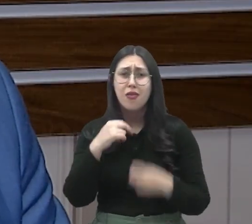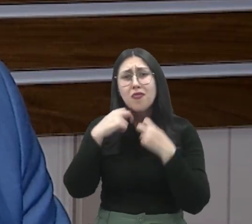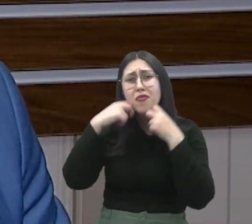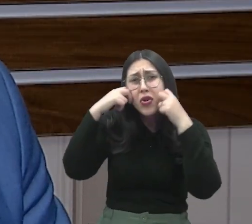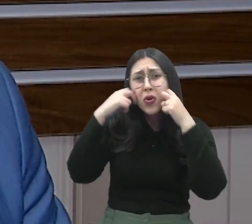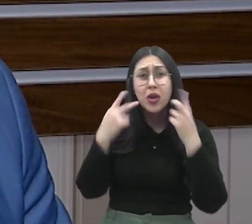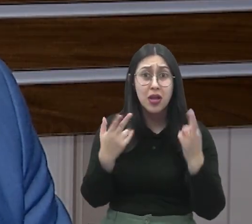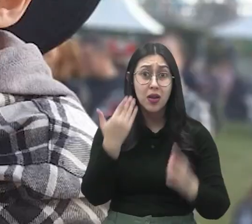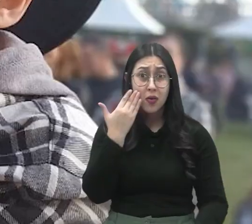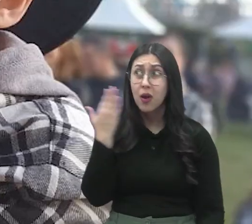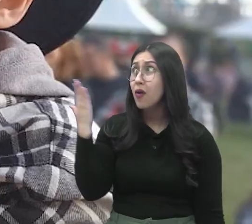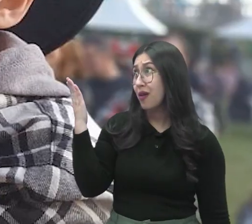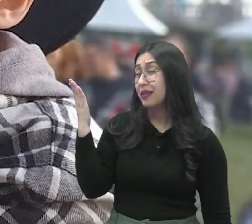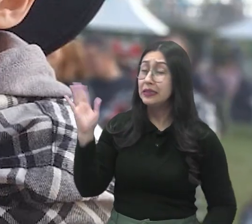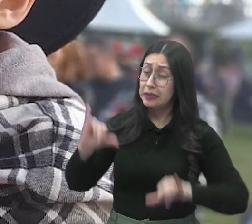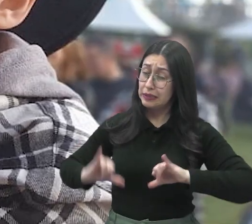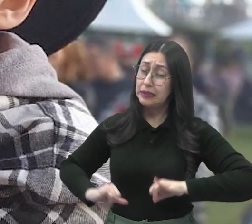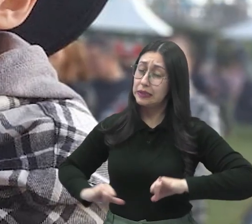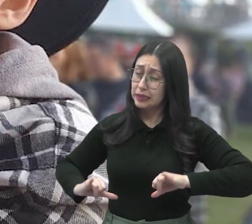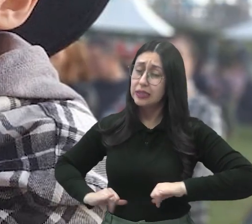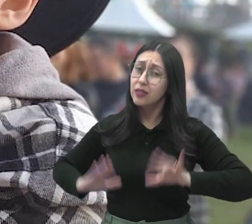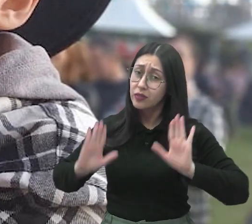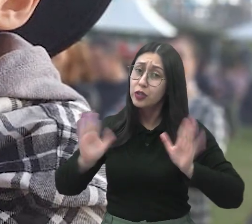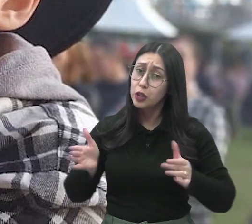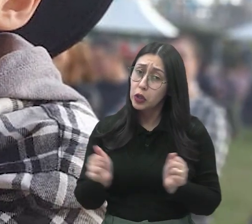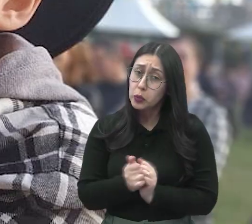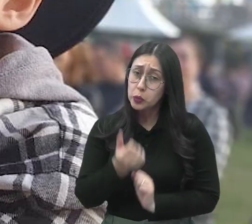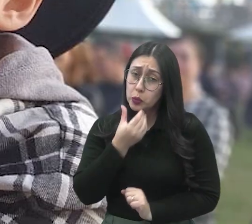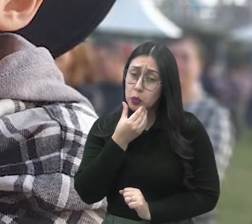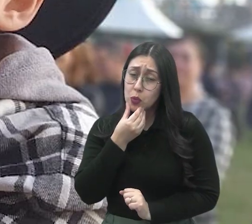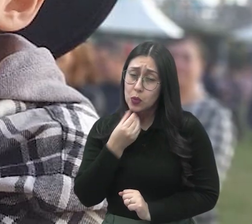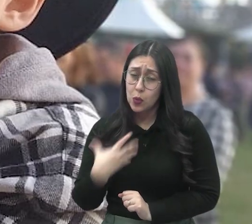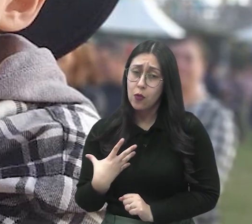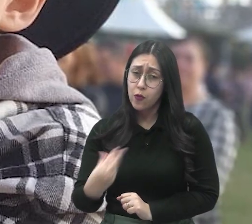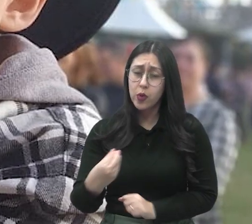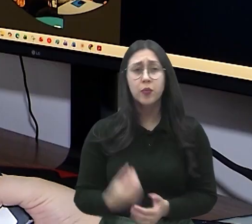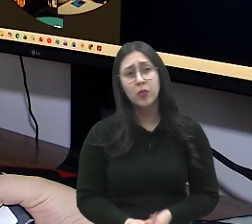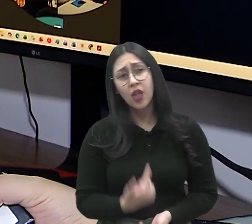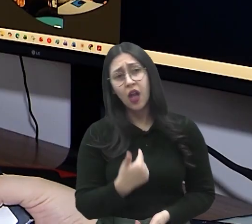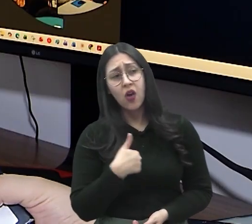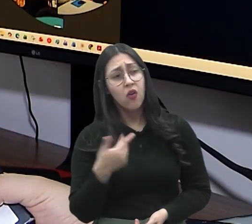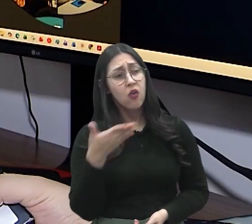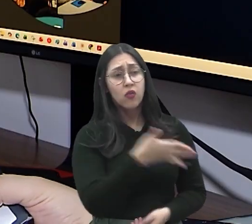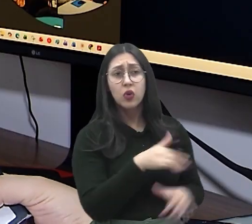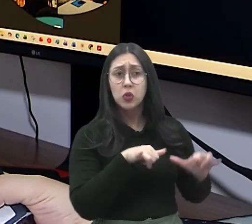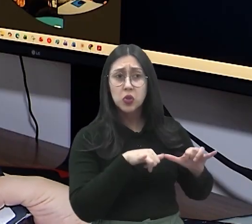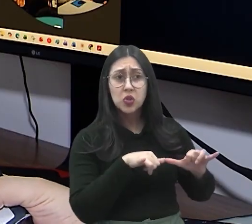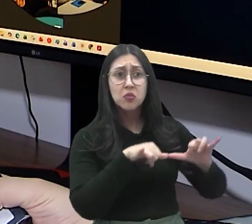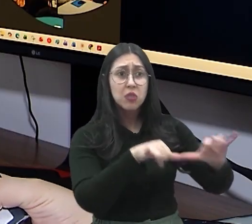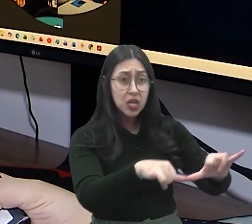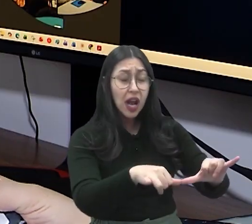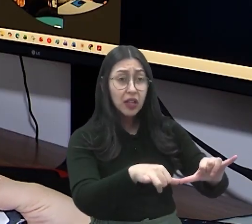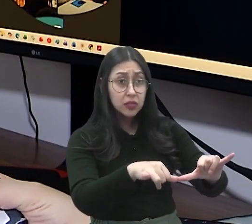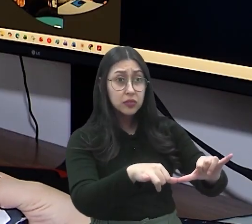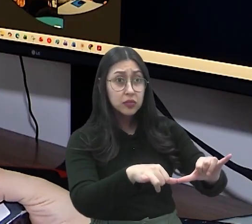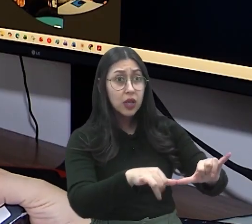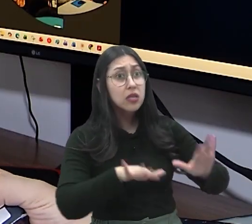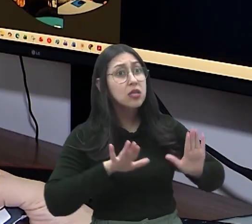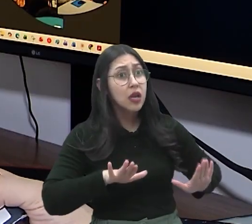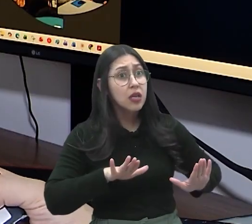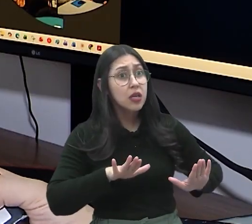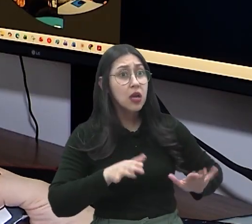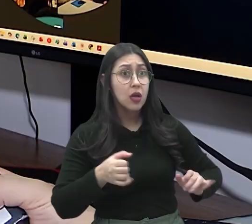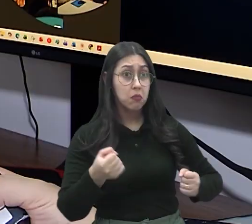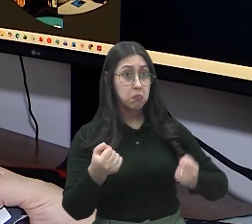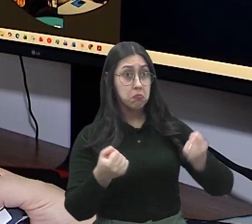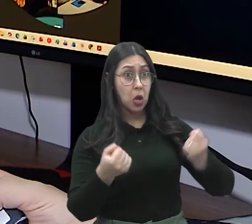de constrangimentos, que o Emerson relata já ter passado com seu filho. Estava eu lá no supermercado privado